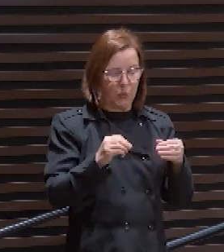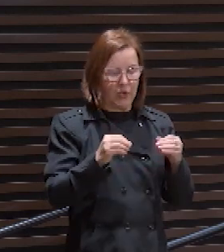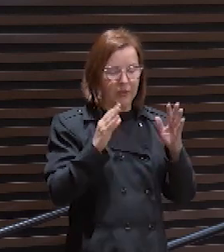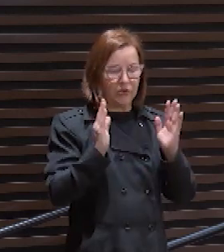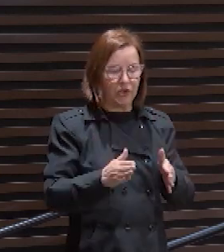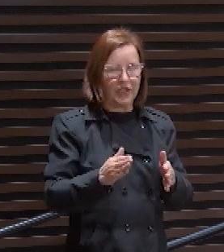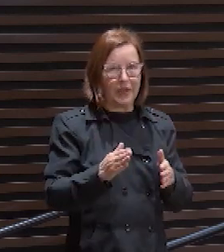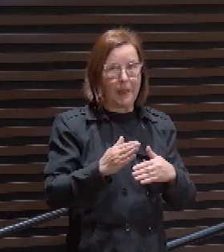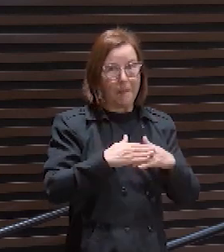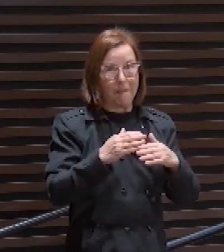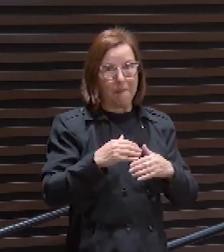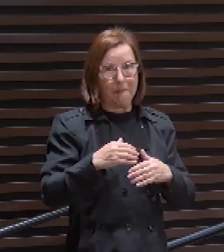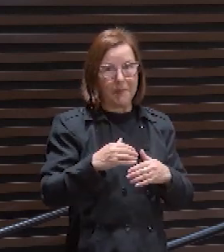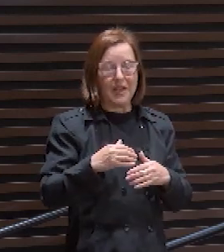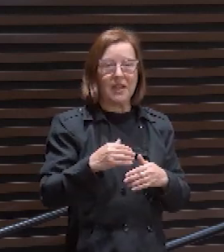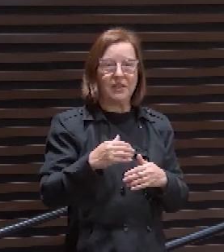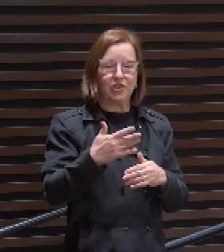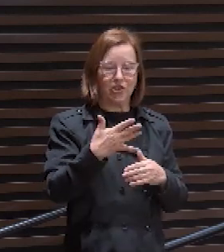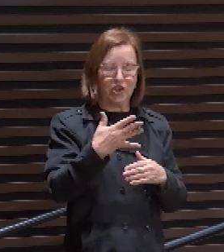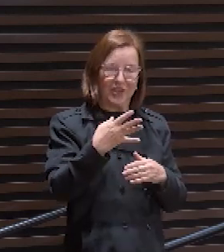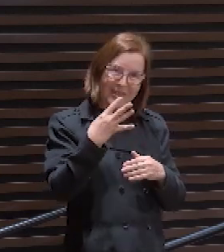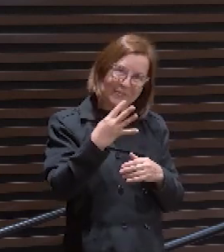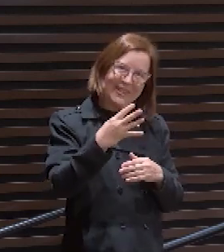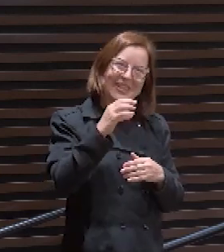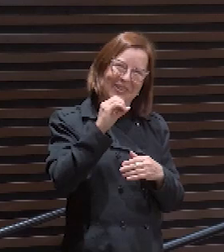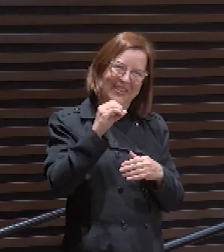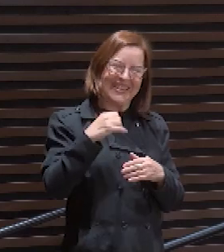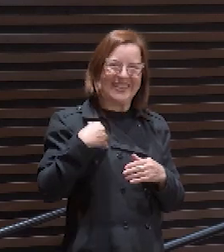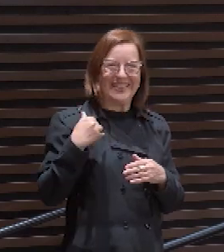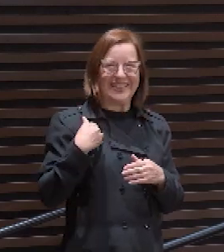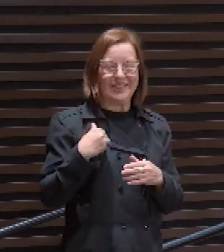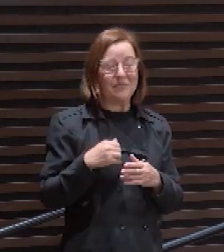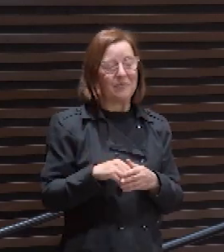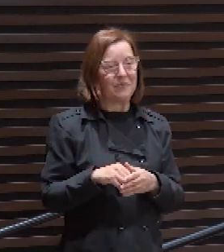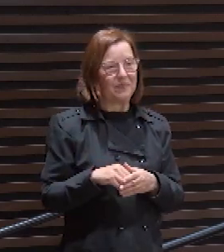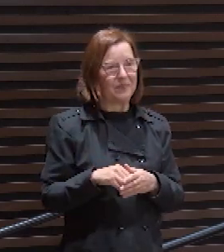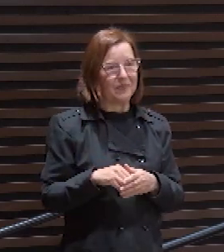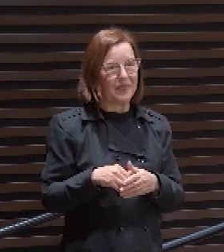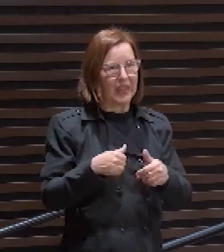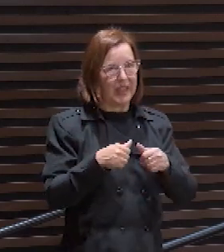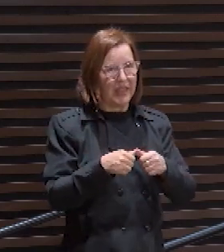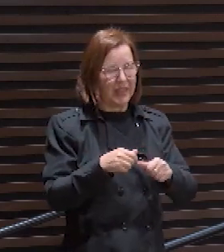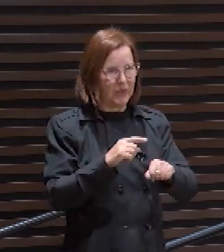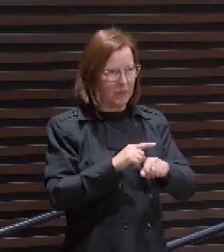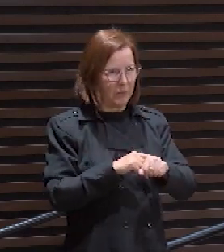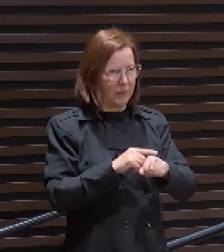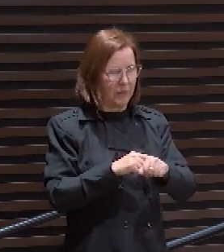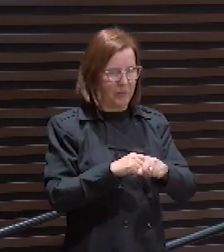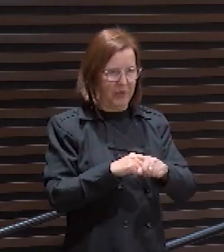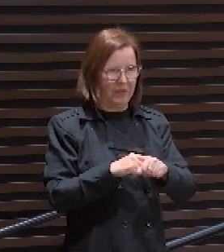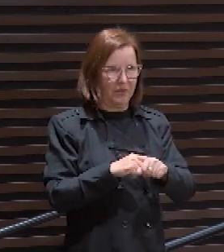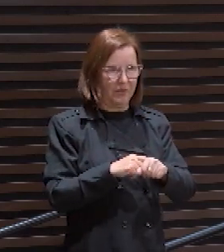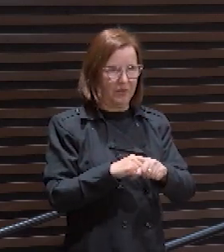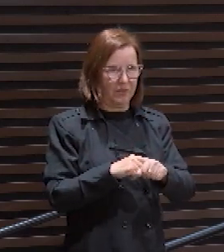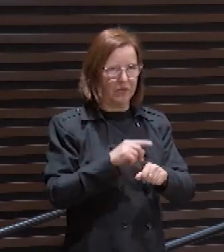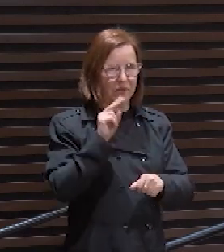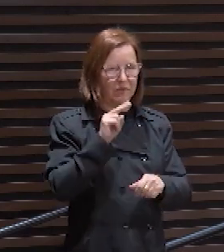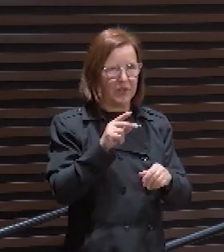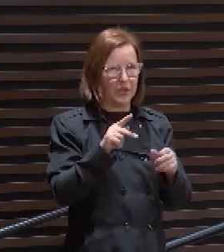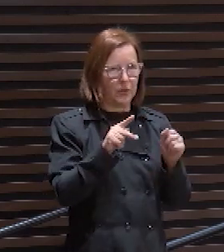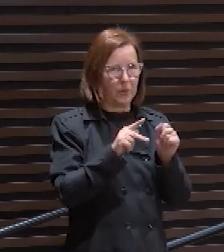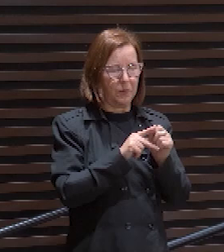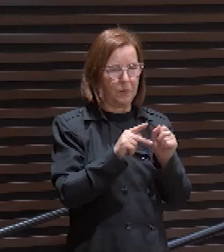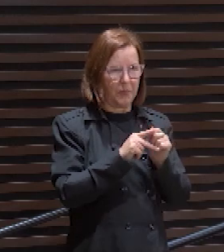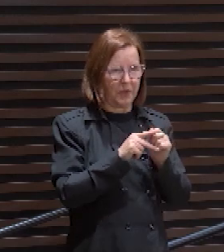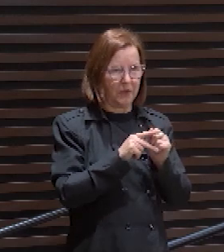Irmãos, para mim, esse momento de Atos, olhando para Pedro, é um momento onde eu vejo o